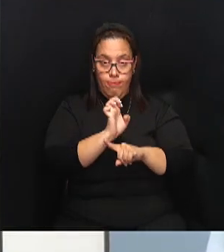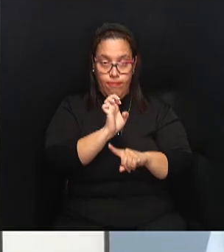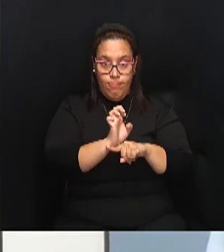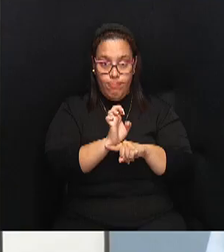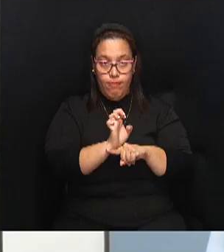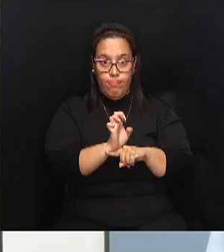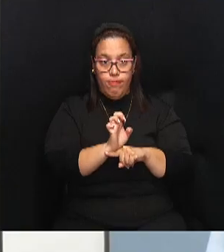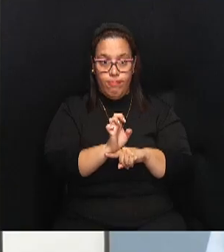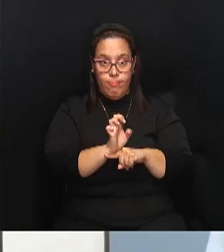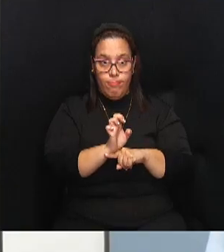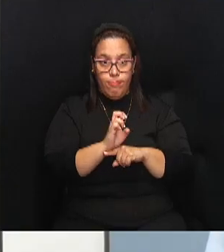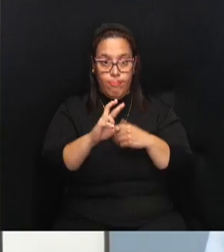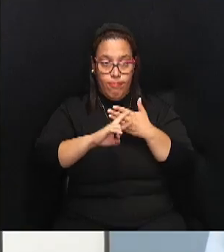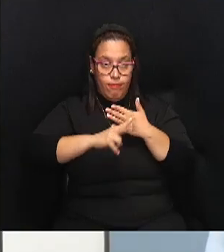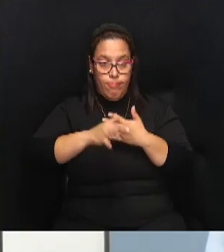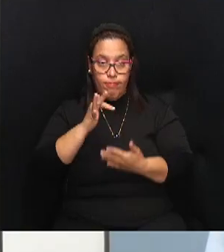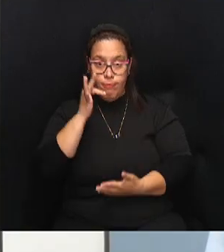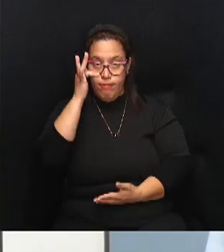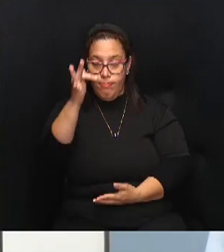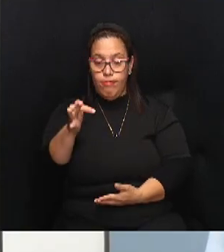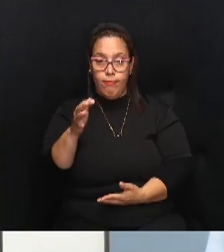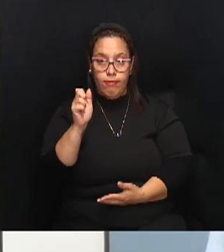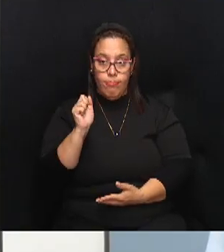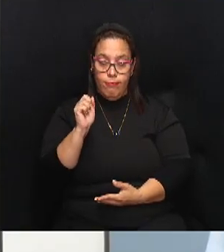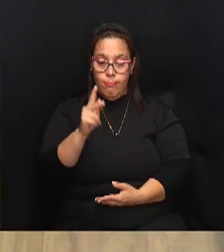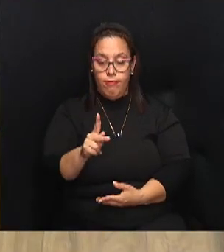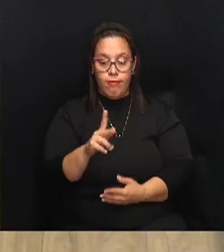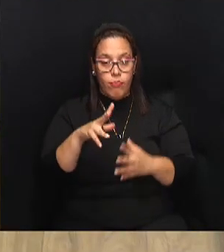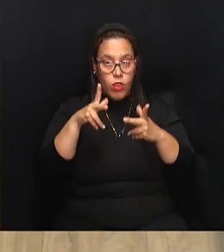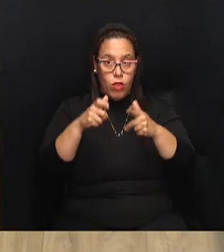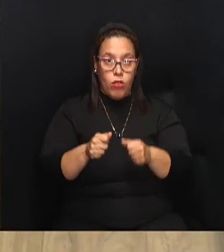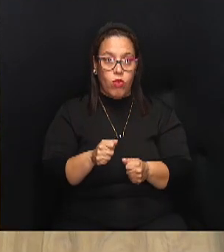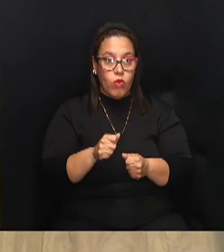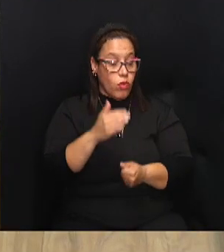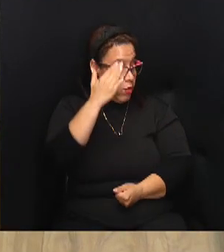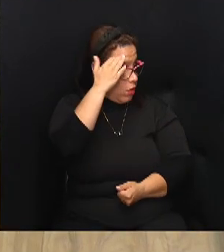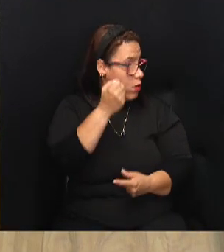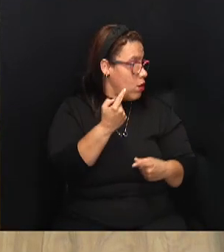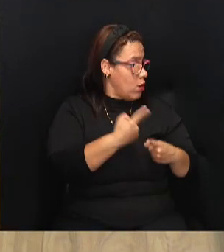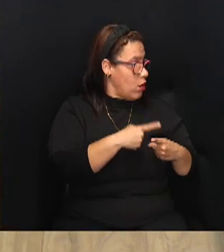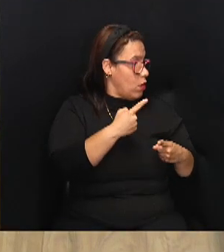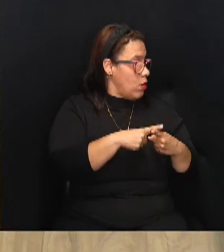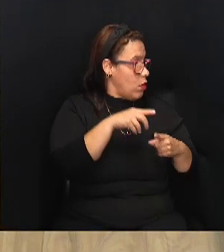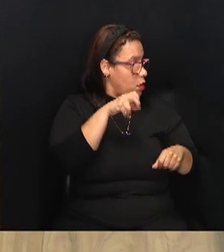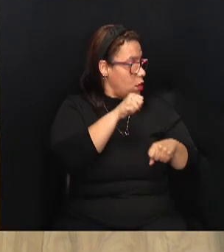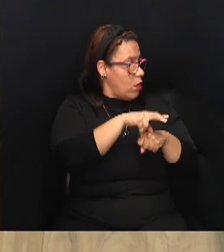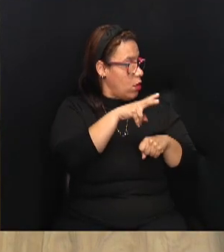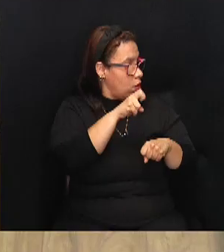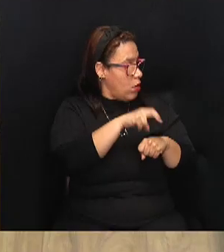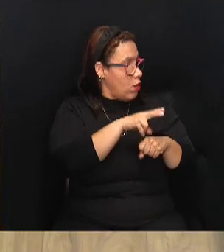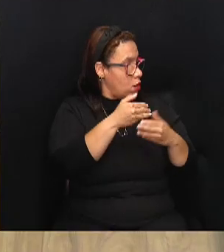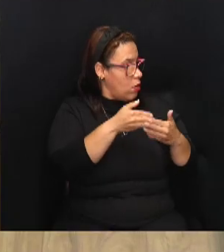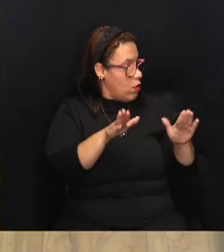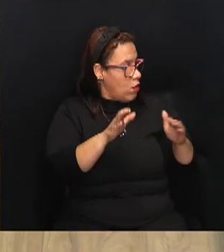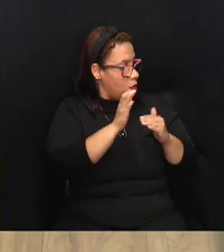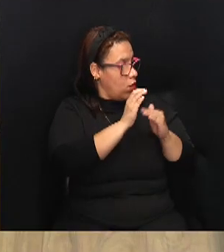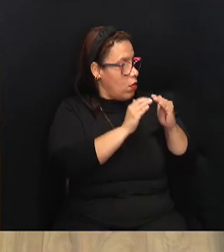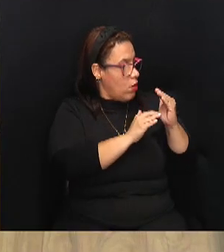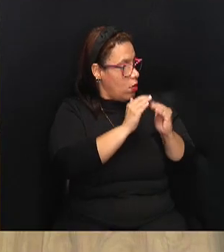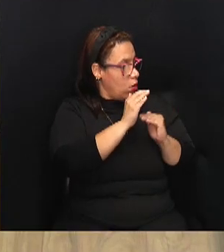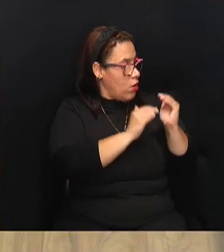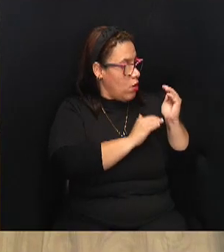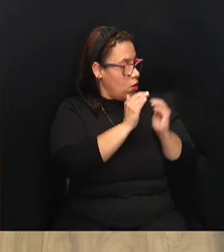um impacto no futuro quando ele for aposentar. Isso é tudo pela polícia. E sabe-se por que não consegue preencher essas vagas quando abre concurso?